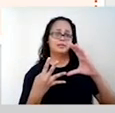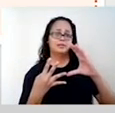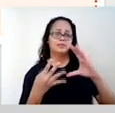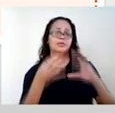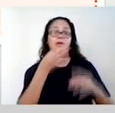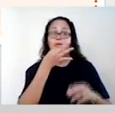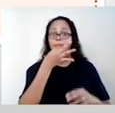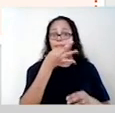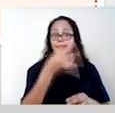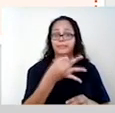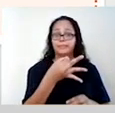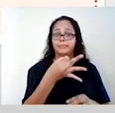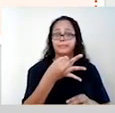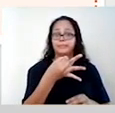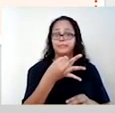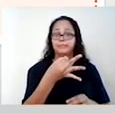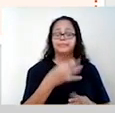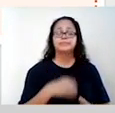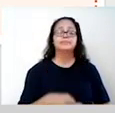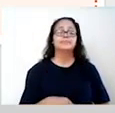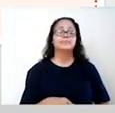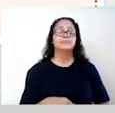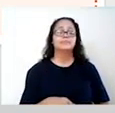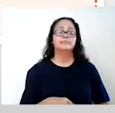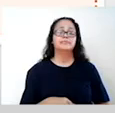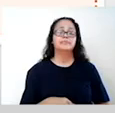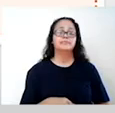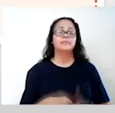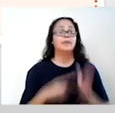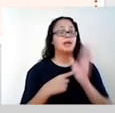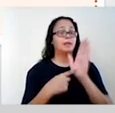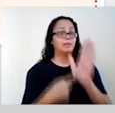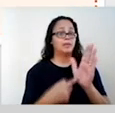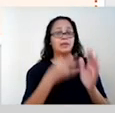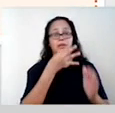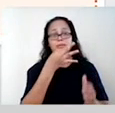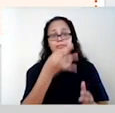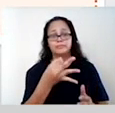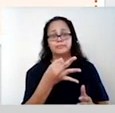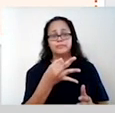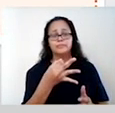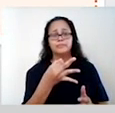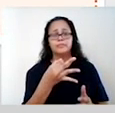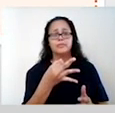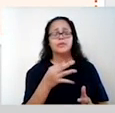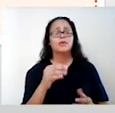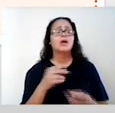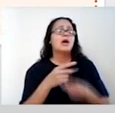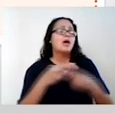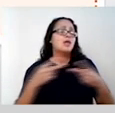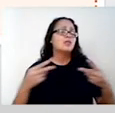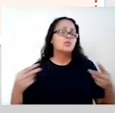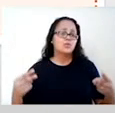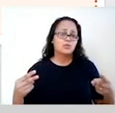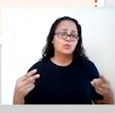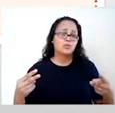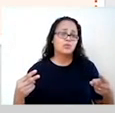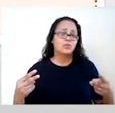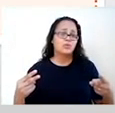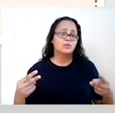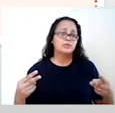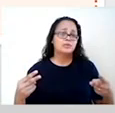opinativo, argumentativo. Então, apresentar argumentos, ou seja, razões, os dados favoráveis para a